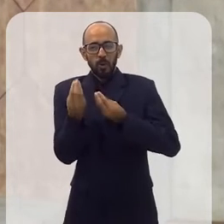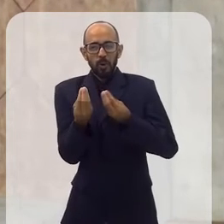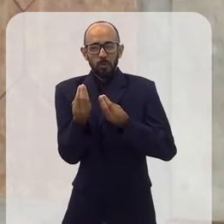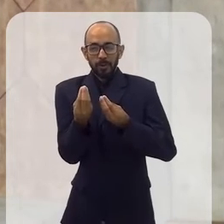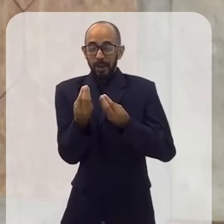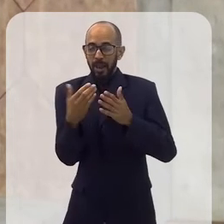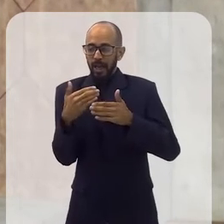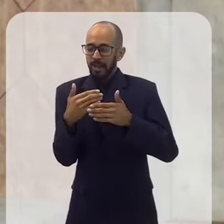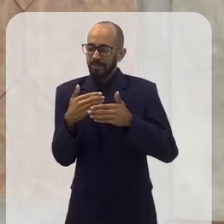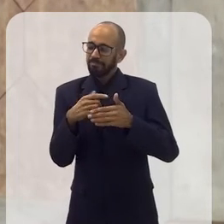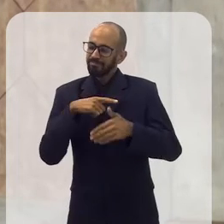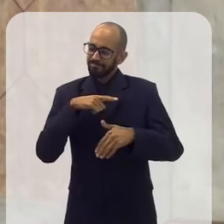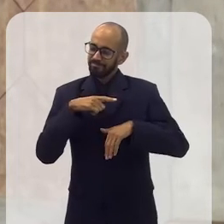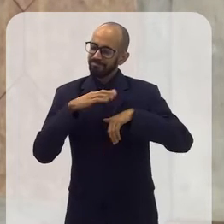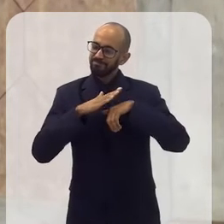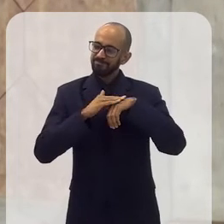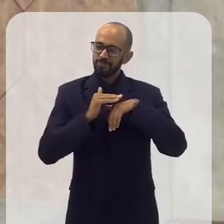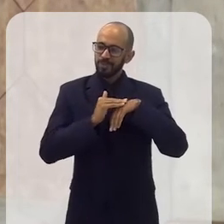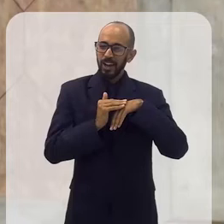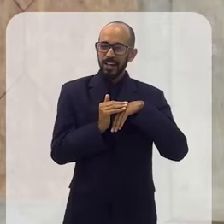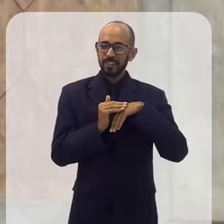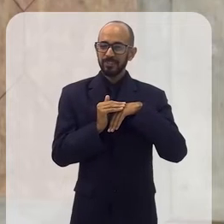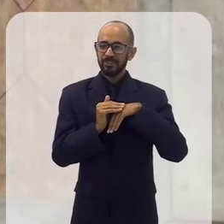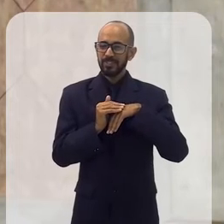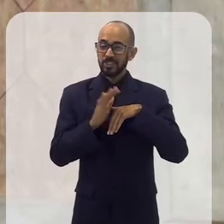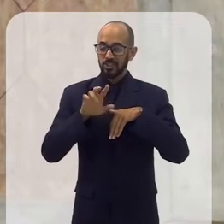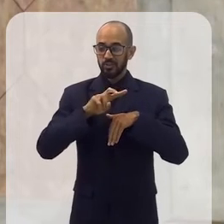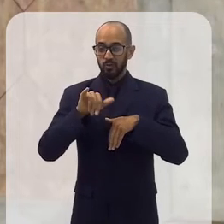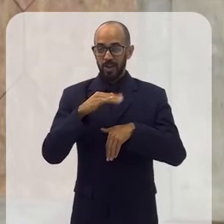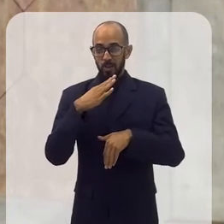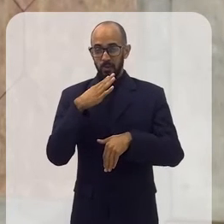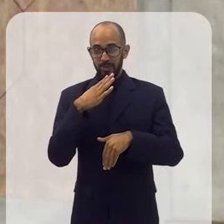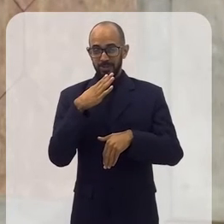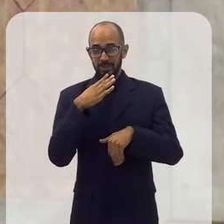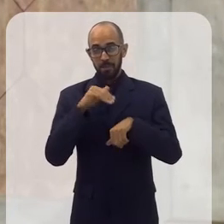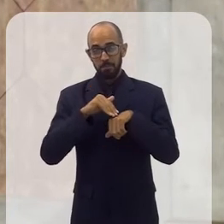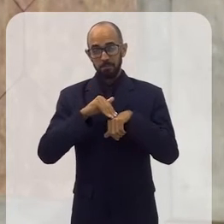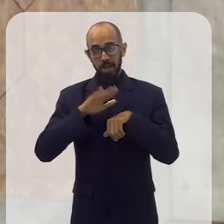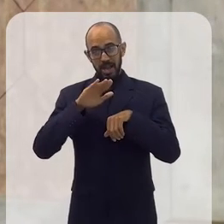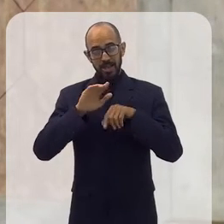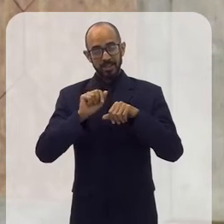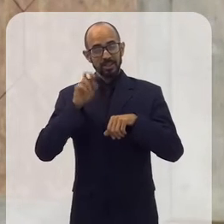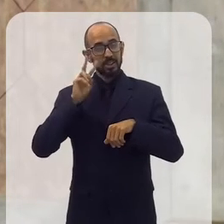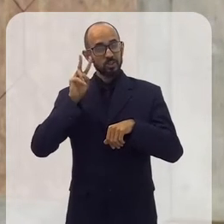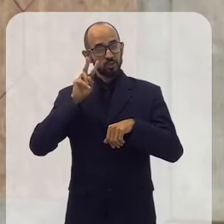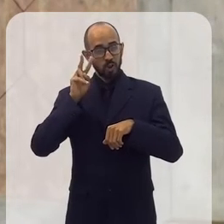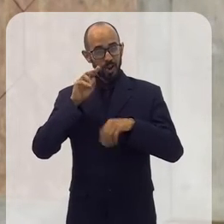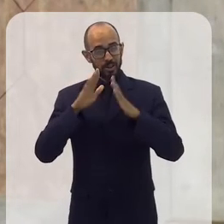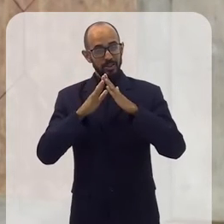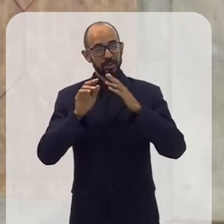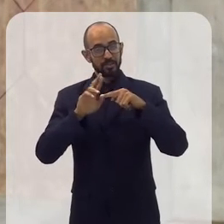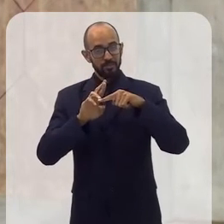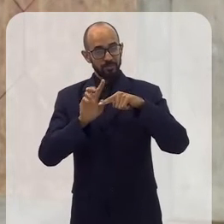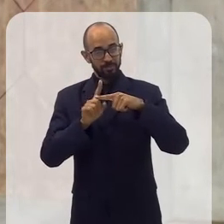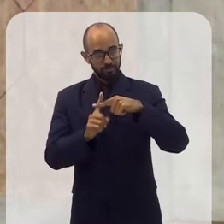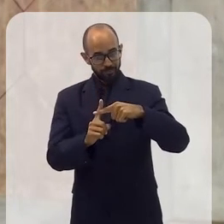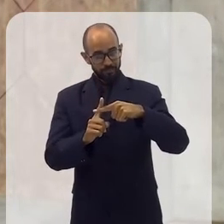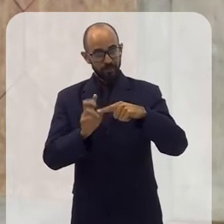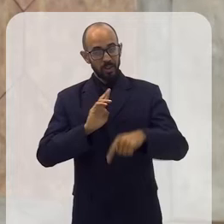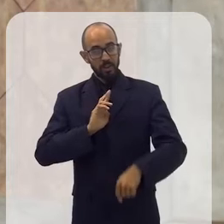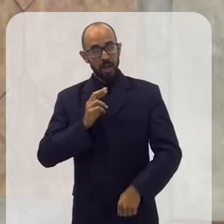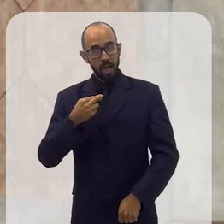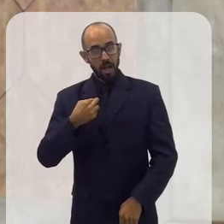é guardada com muito carinho. Mas hoje nós vamos conhecer um pouco mais sobre essa